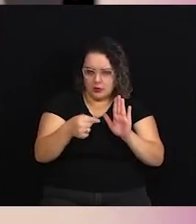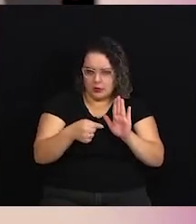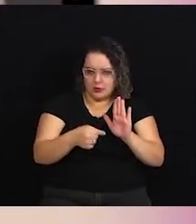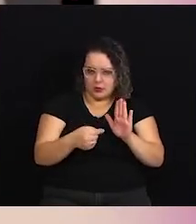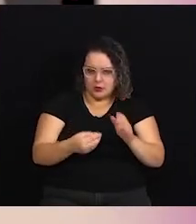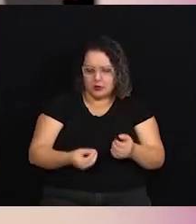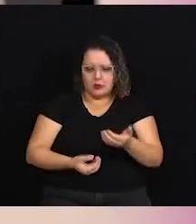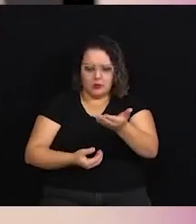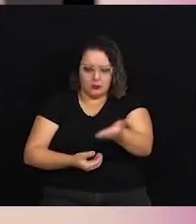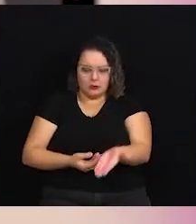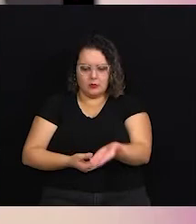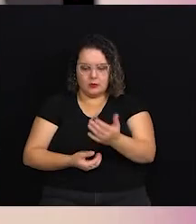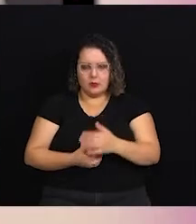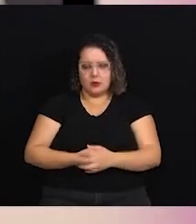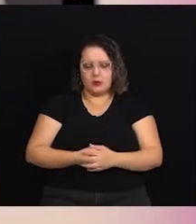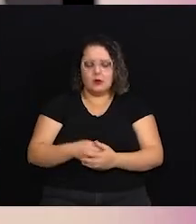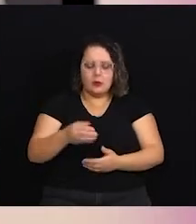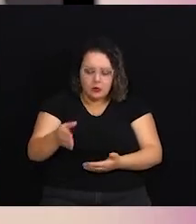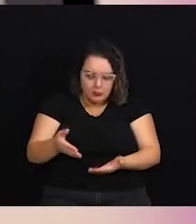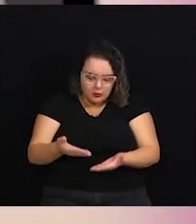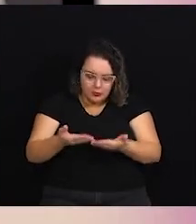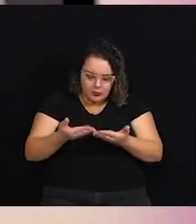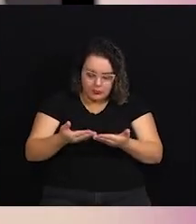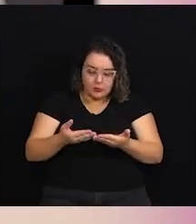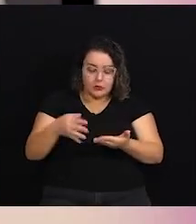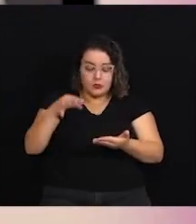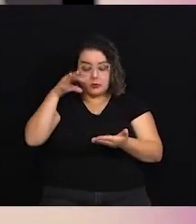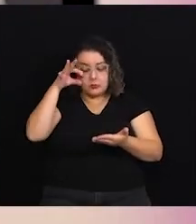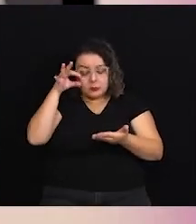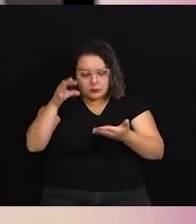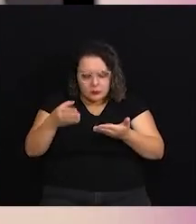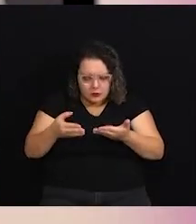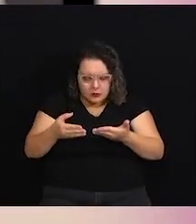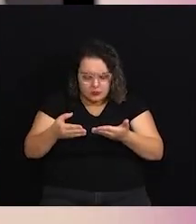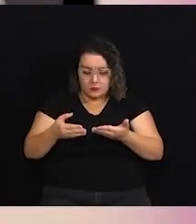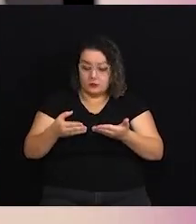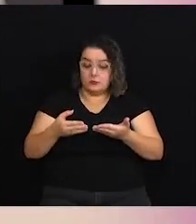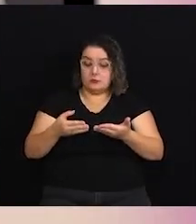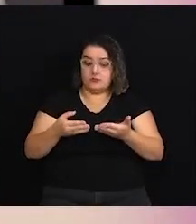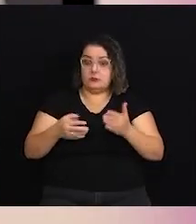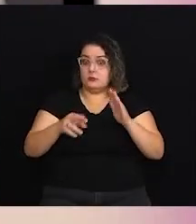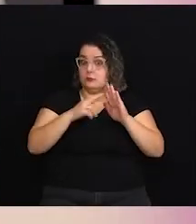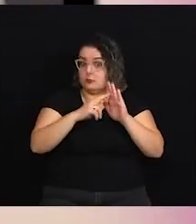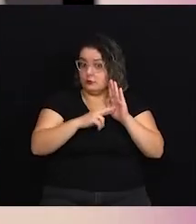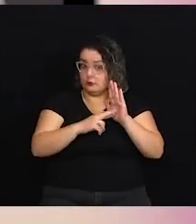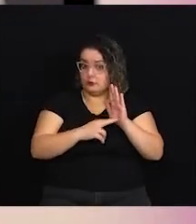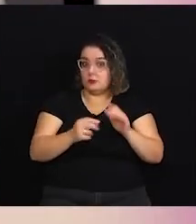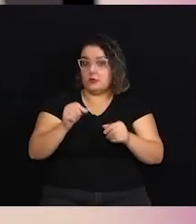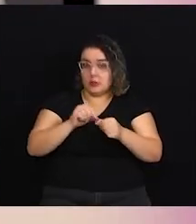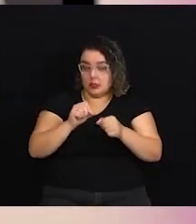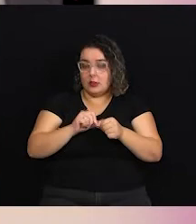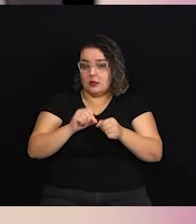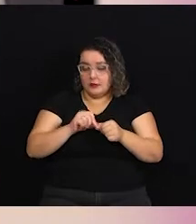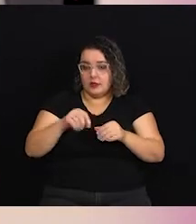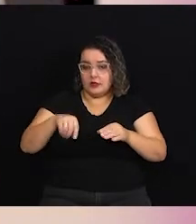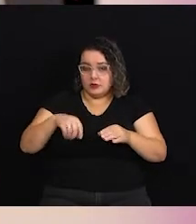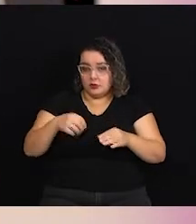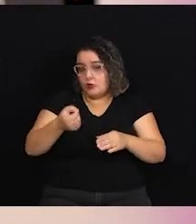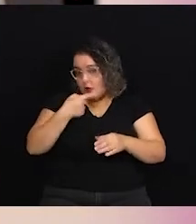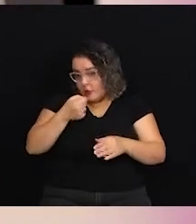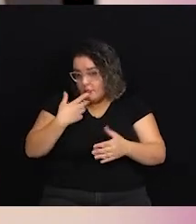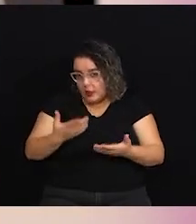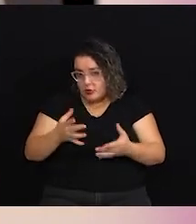né E quando a gente vai ver os compostos dessa receita que der faz uma manipulação e lá dentro